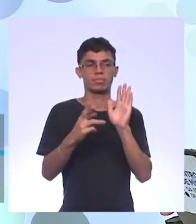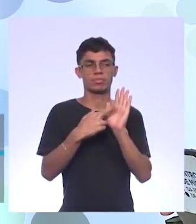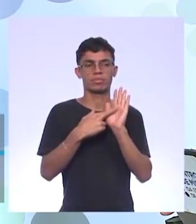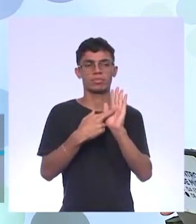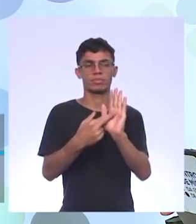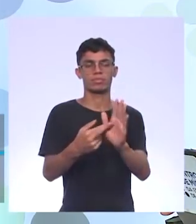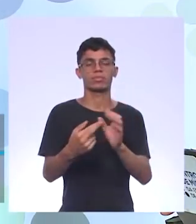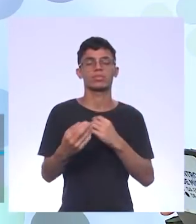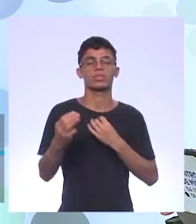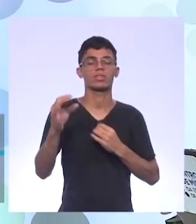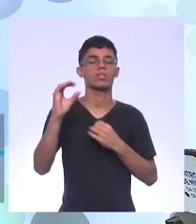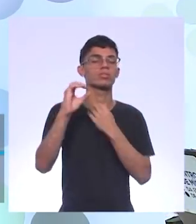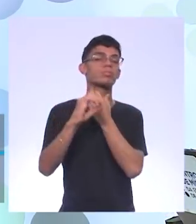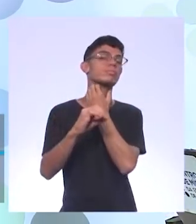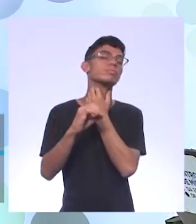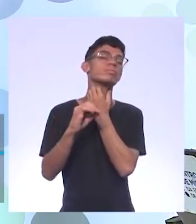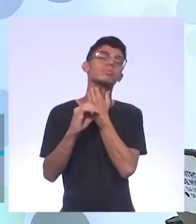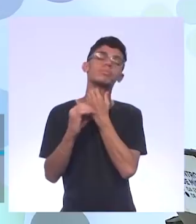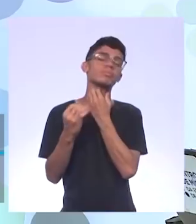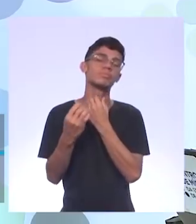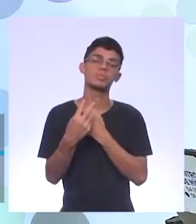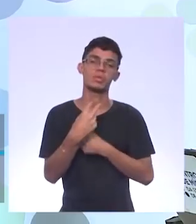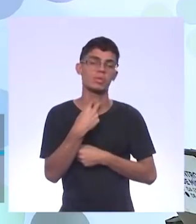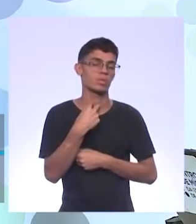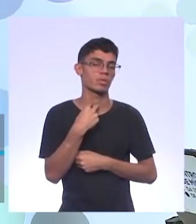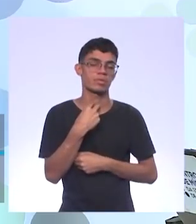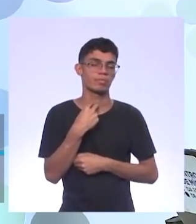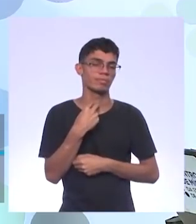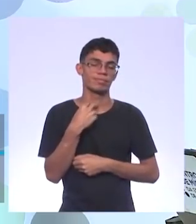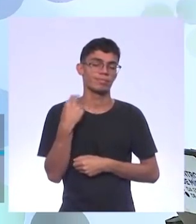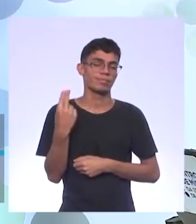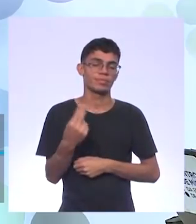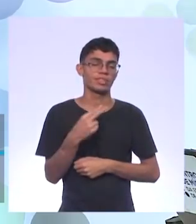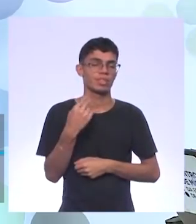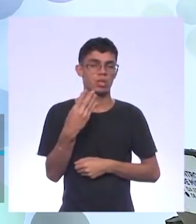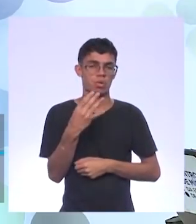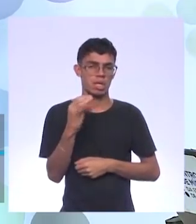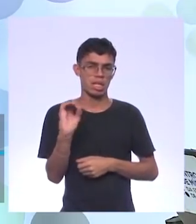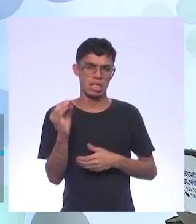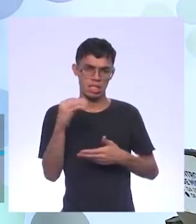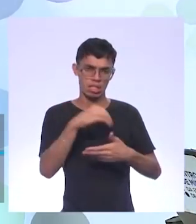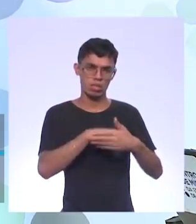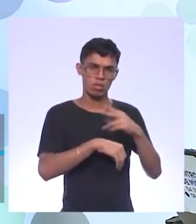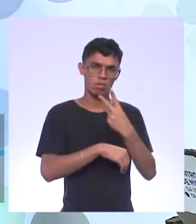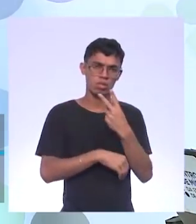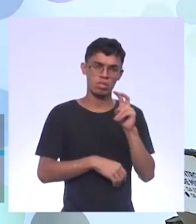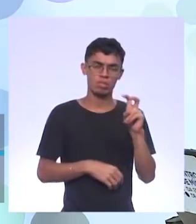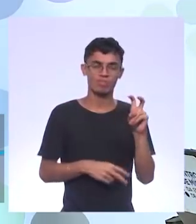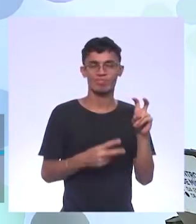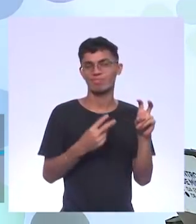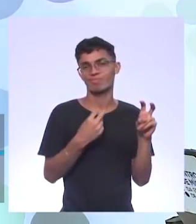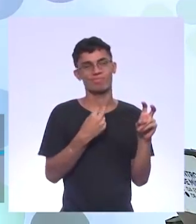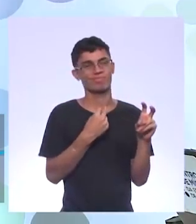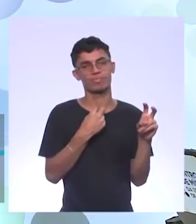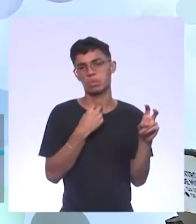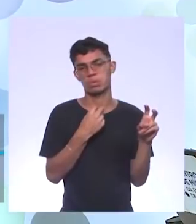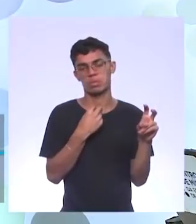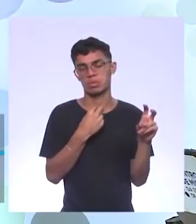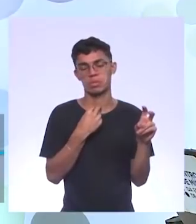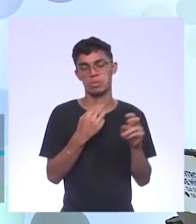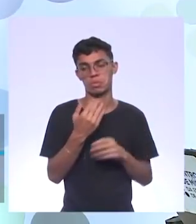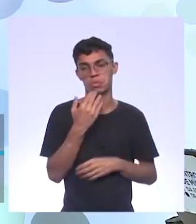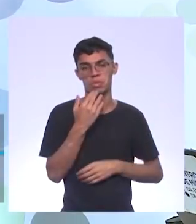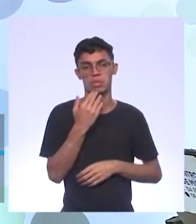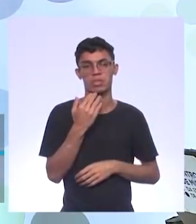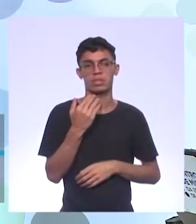não cabe não cabe nenhuma vez eu não consigo colocar o 40 dentro do 25 então o que que eu faço eu